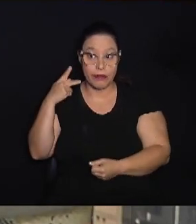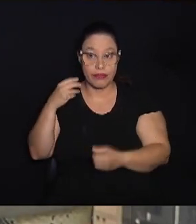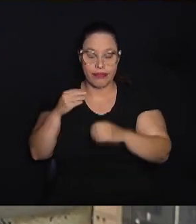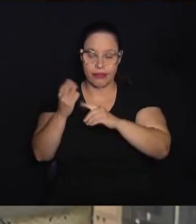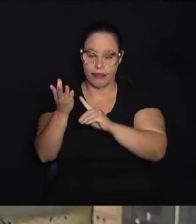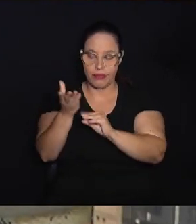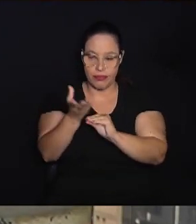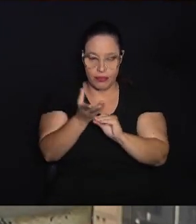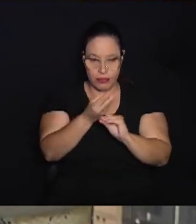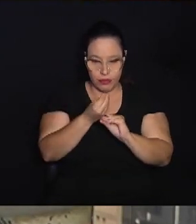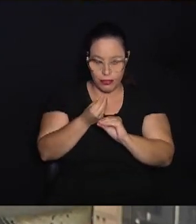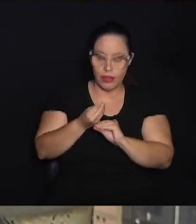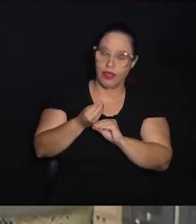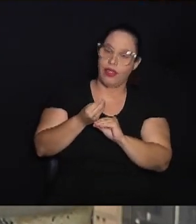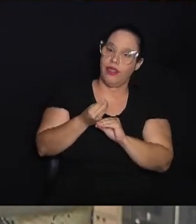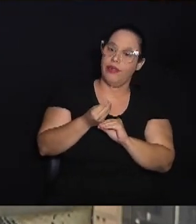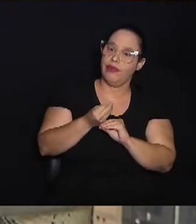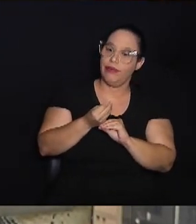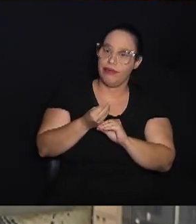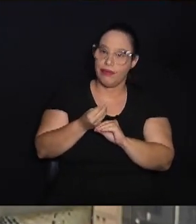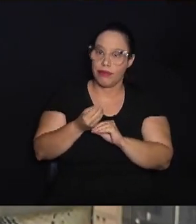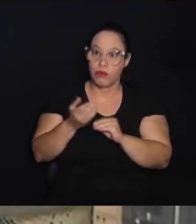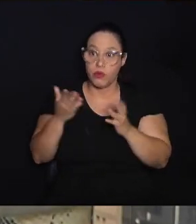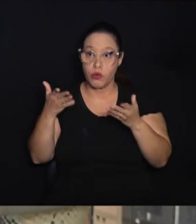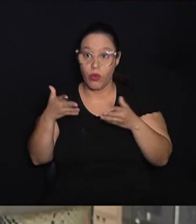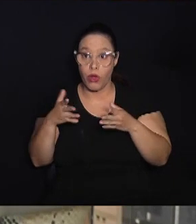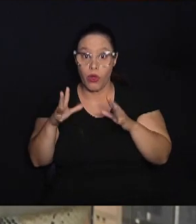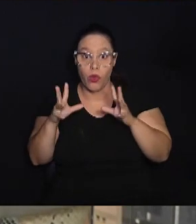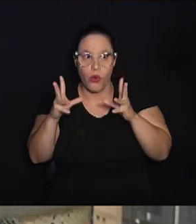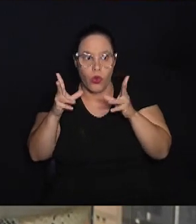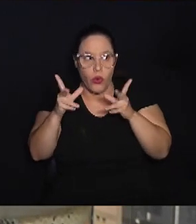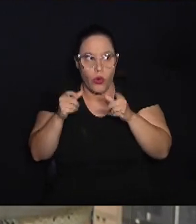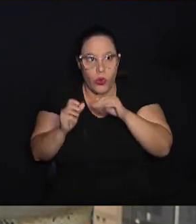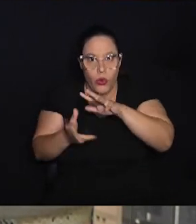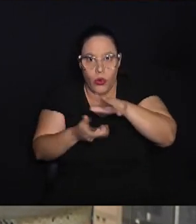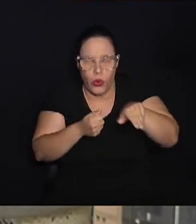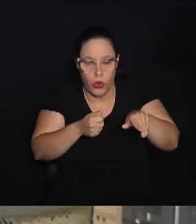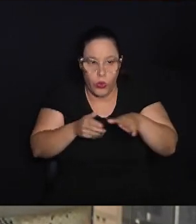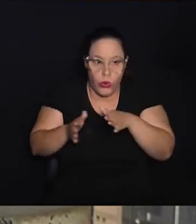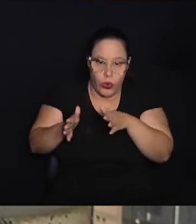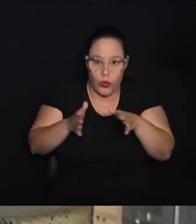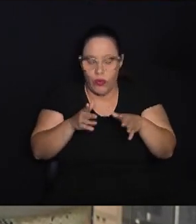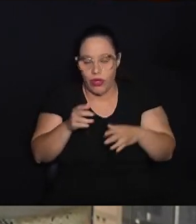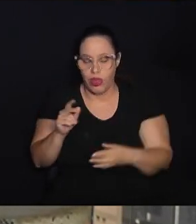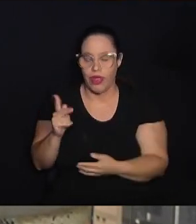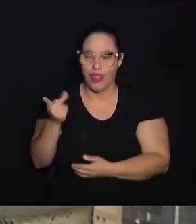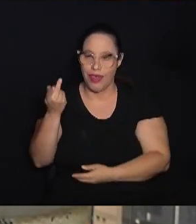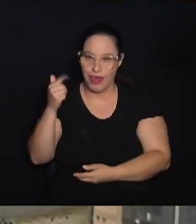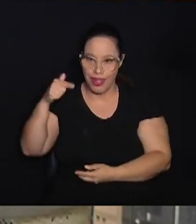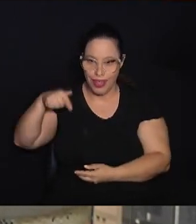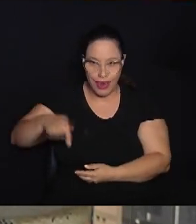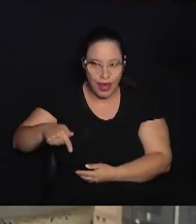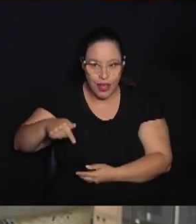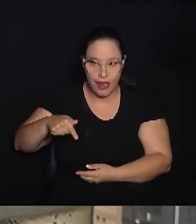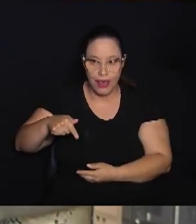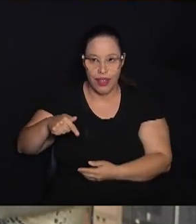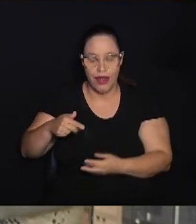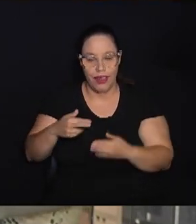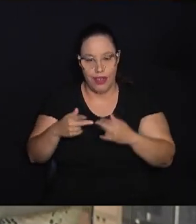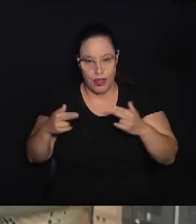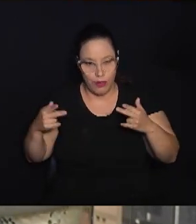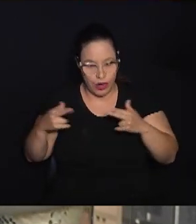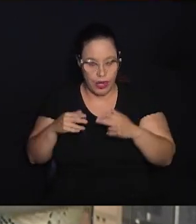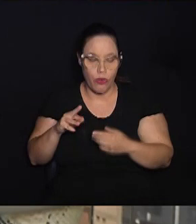e cultura para você e hoje o nosso universo a gente vai navegar pelo universo HQ universo paralelo dos